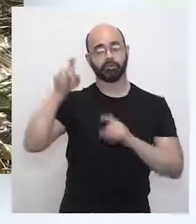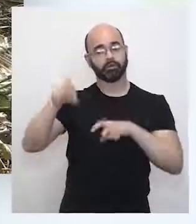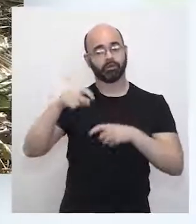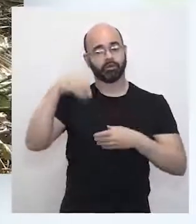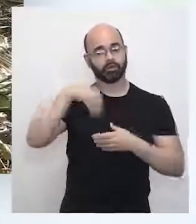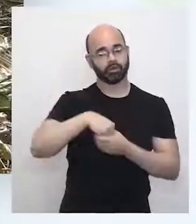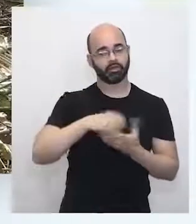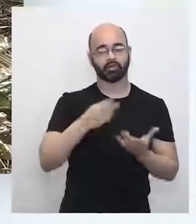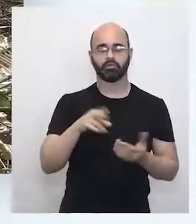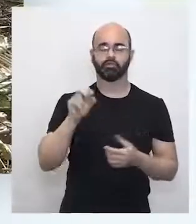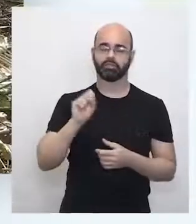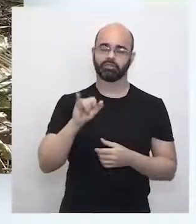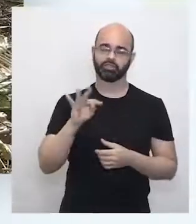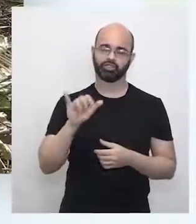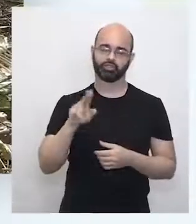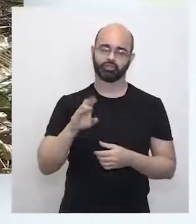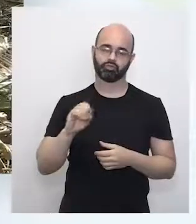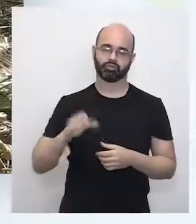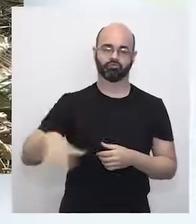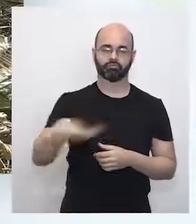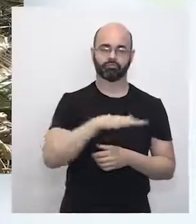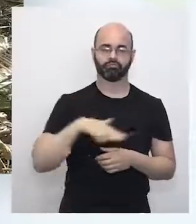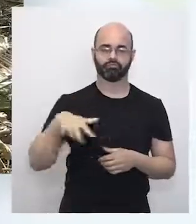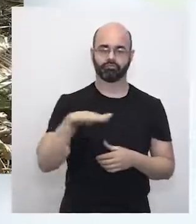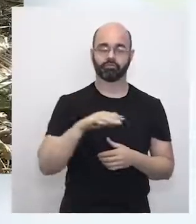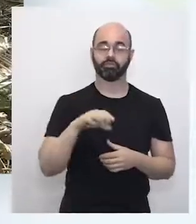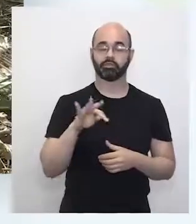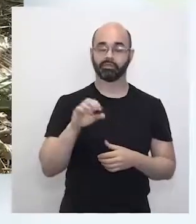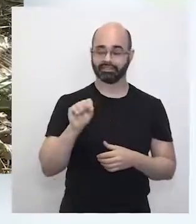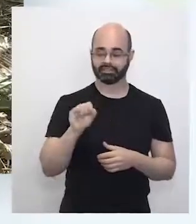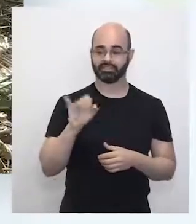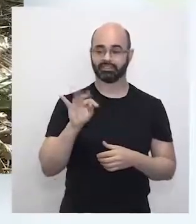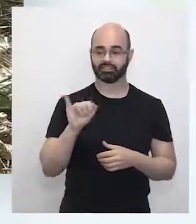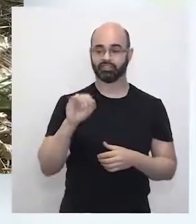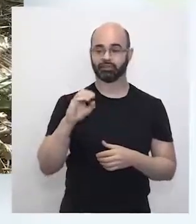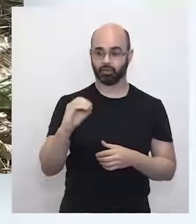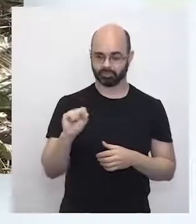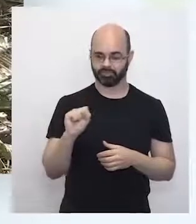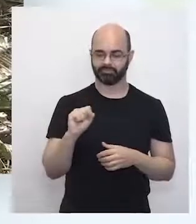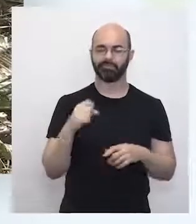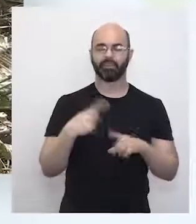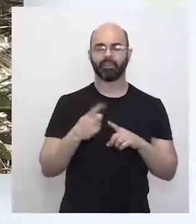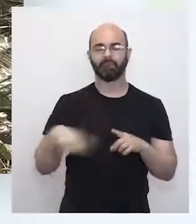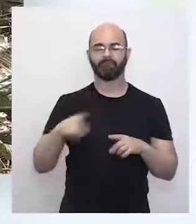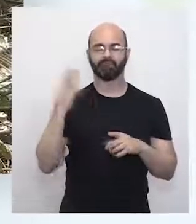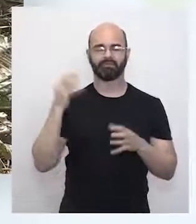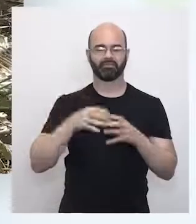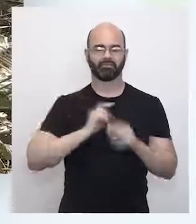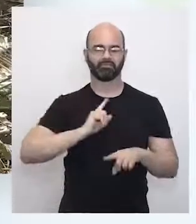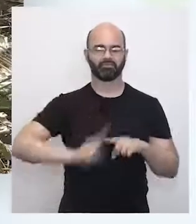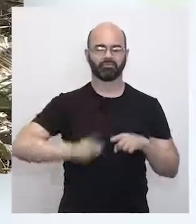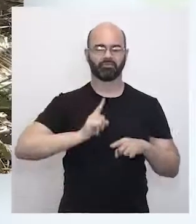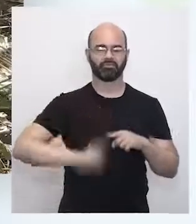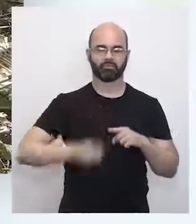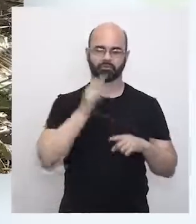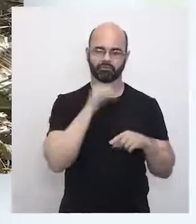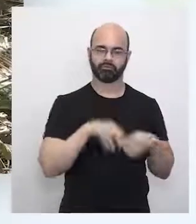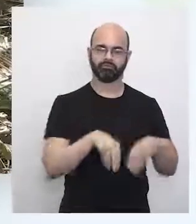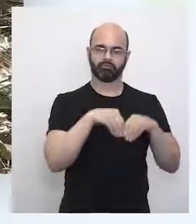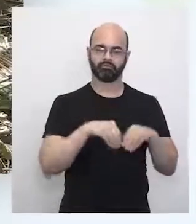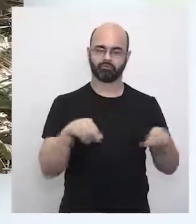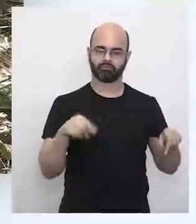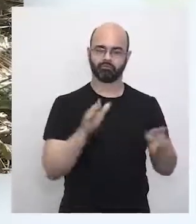sítios. Além do aspecto social, a lei tem também o lado ambiental, porque passou a proibir os proprietários de terra de